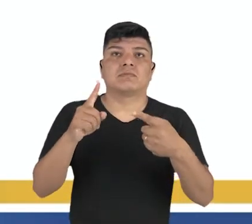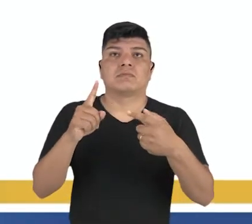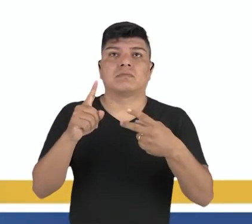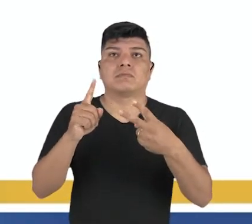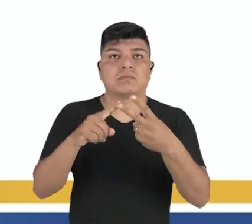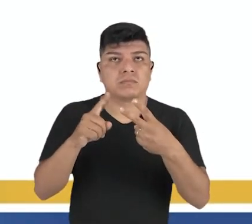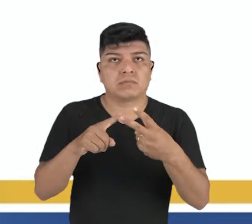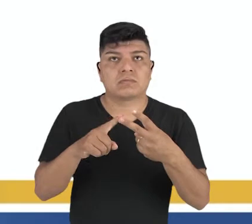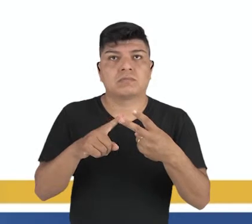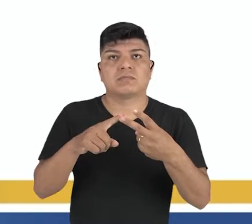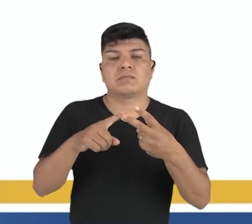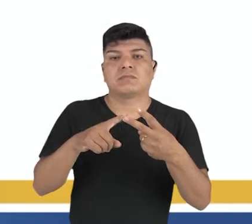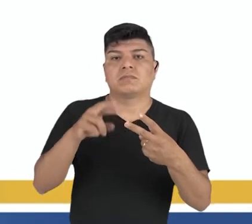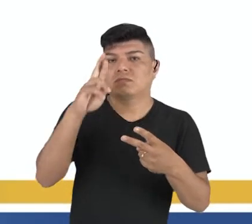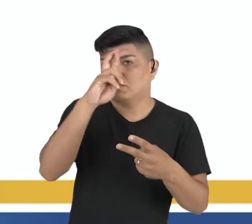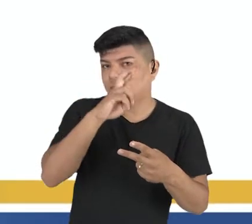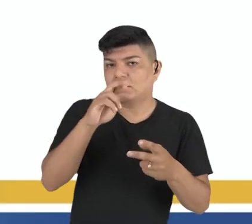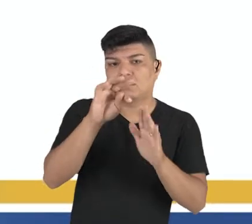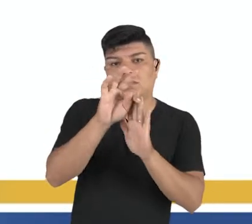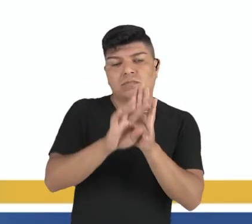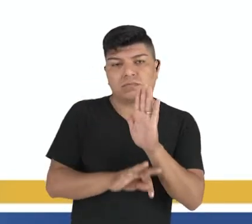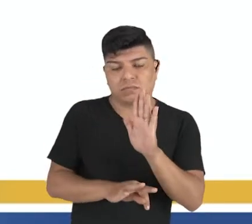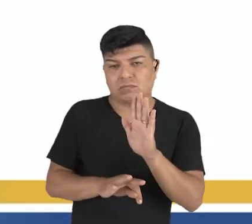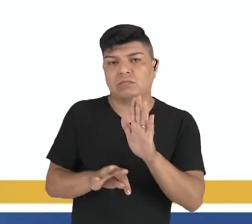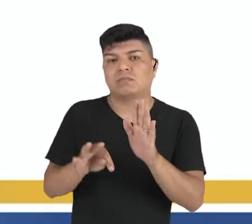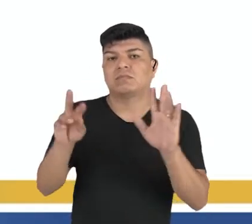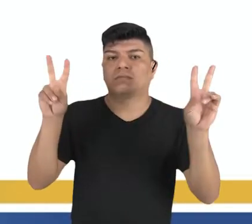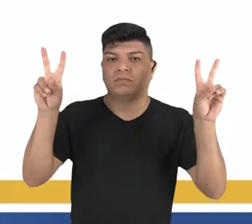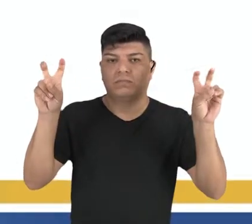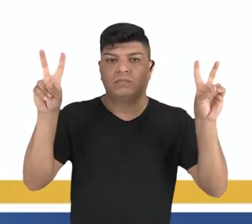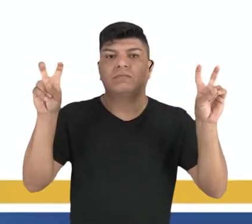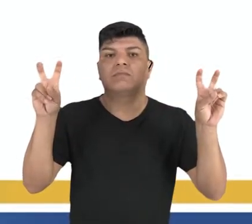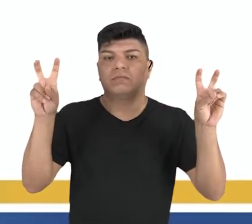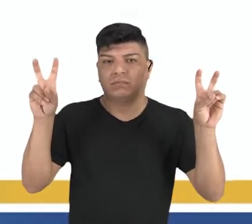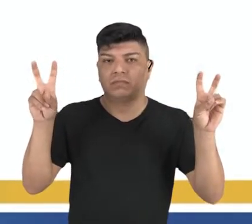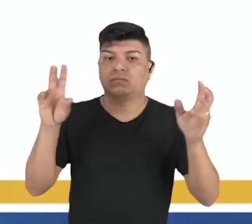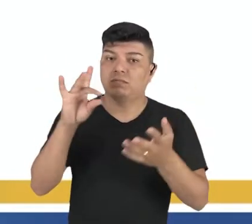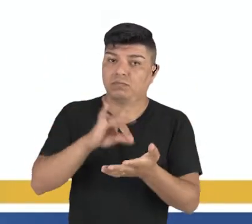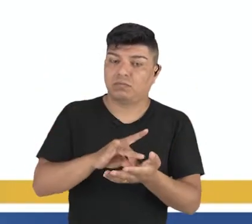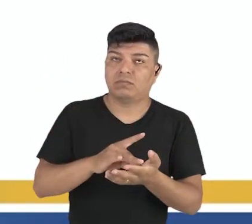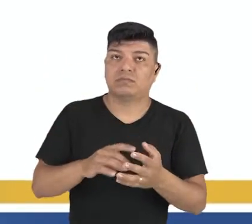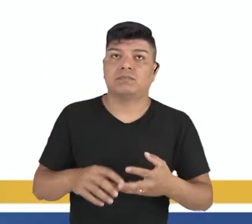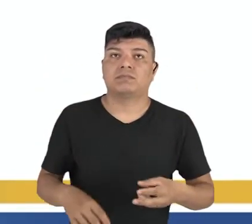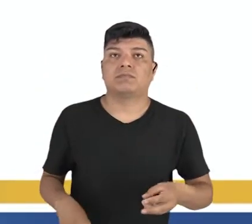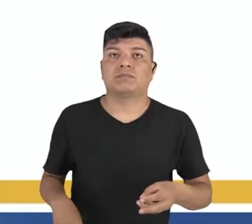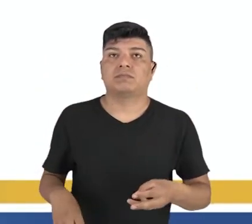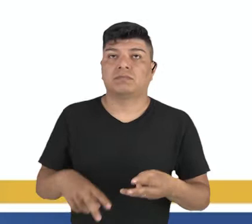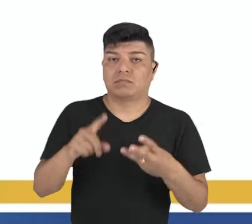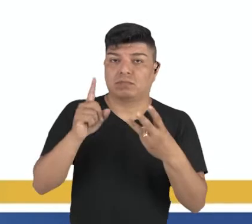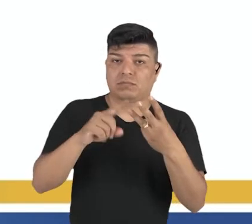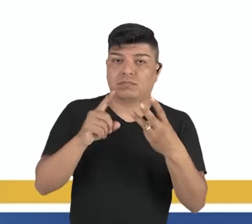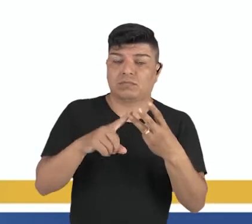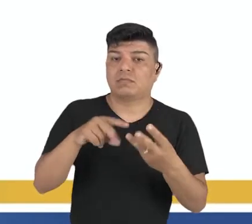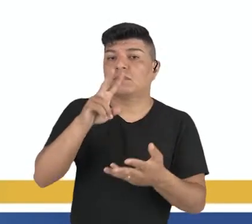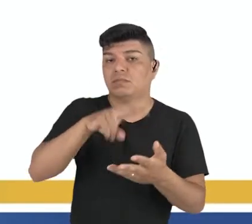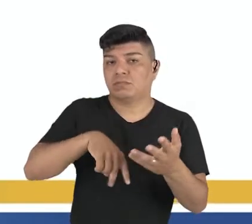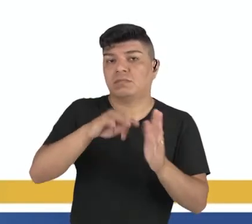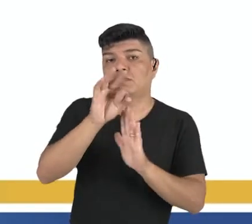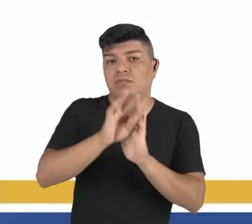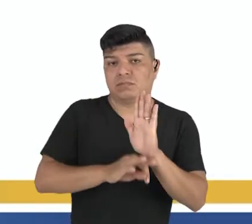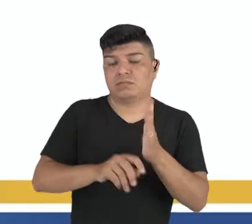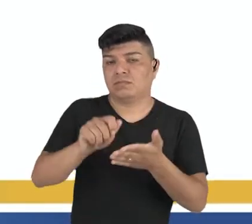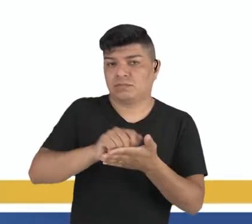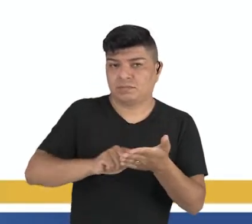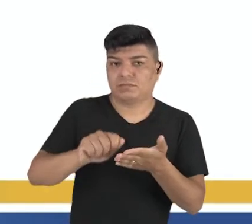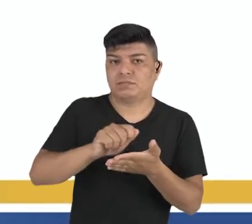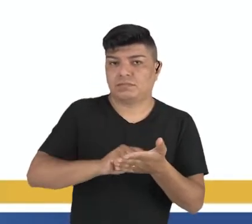verifica se aquele texto, aquele assunto que você está procurando é de fonte segura. Leia o texto que você vai